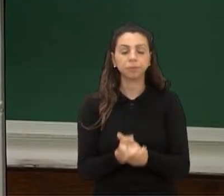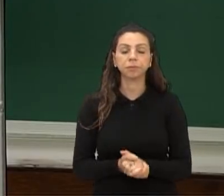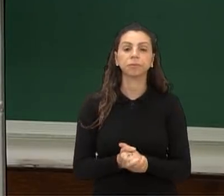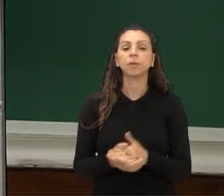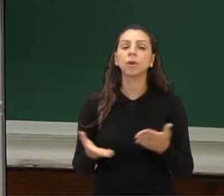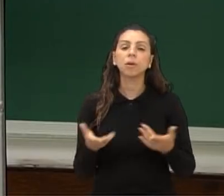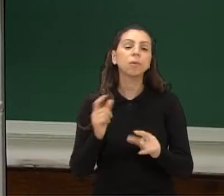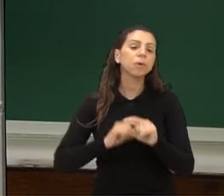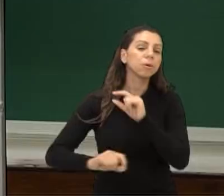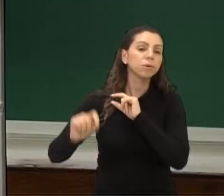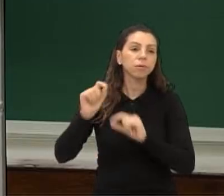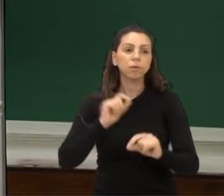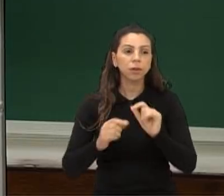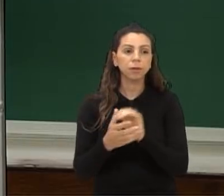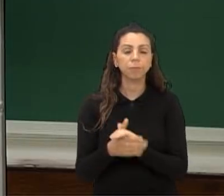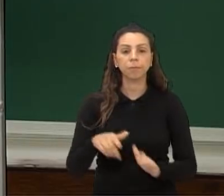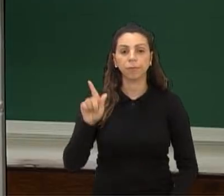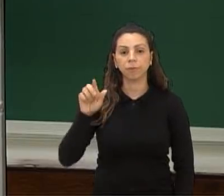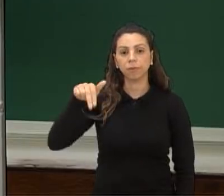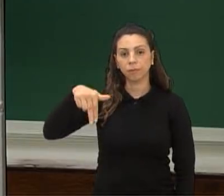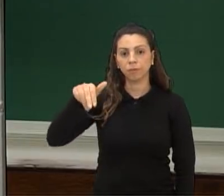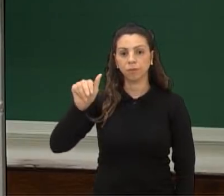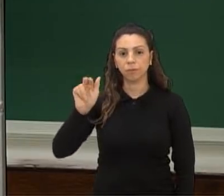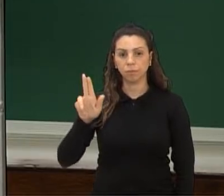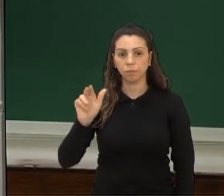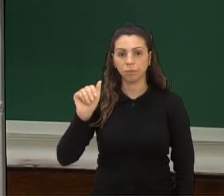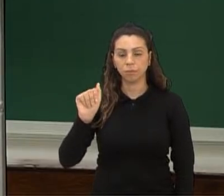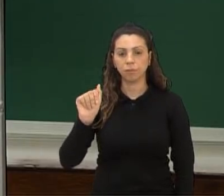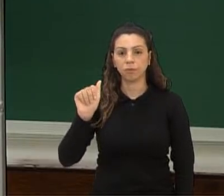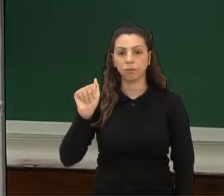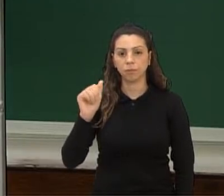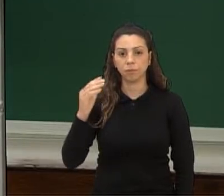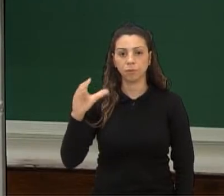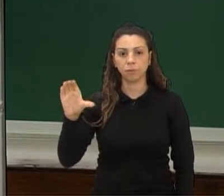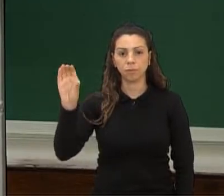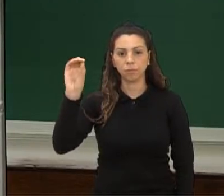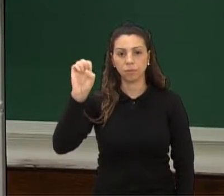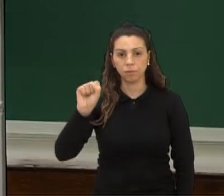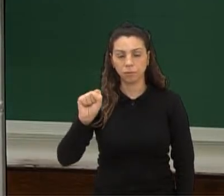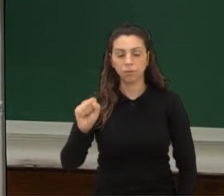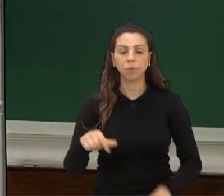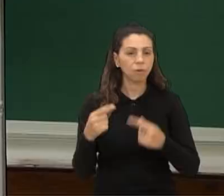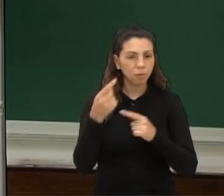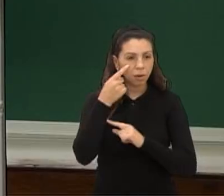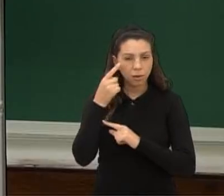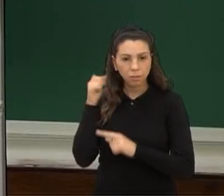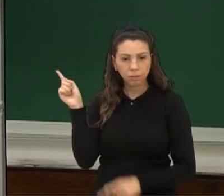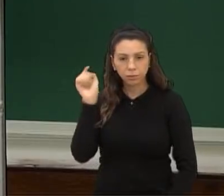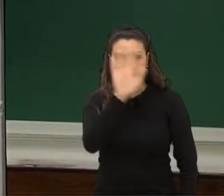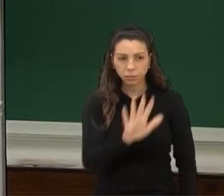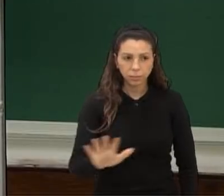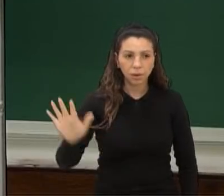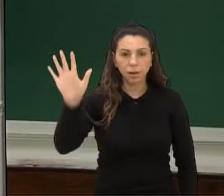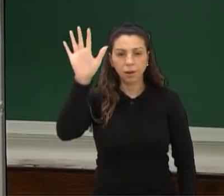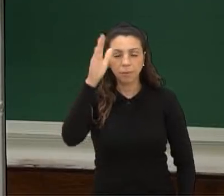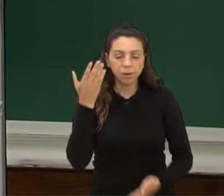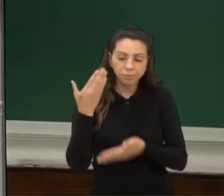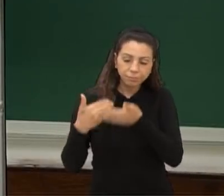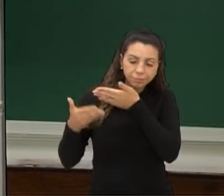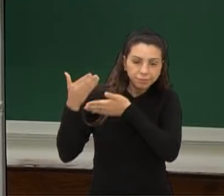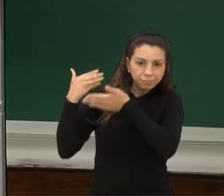vamos falar sobre as equações, ok? Então, vocês viram que a professora colocou uma imagem bem pré-histórica